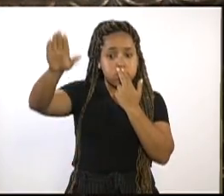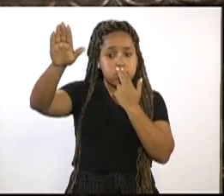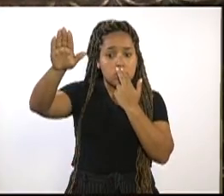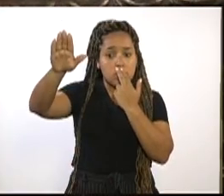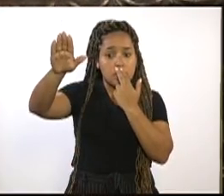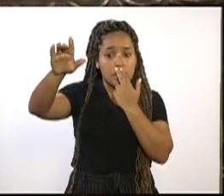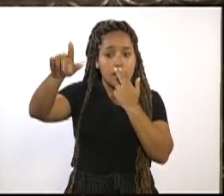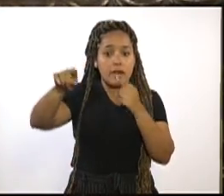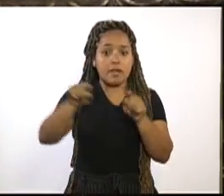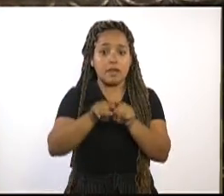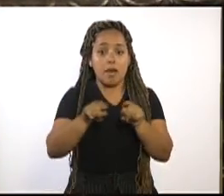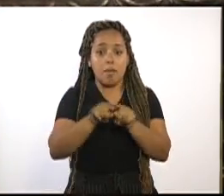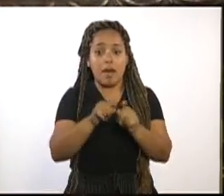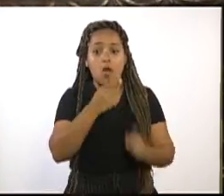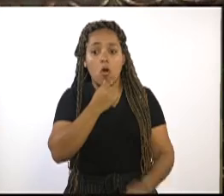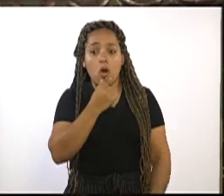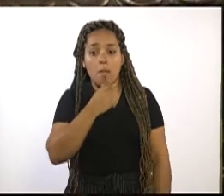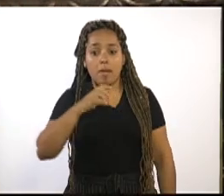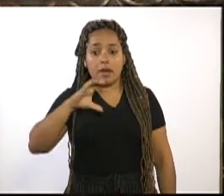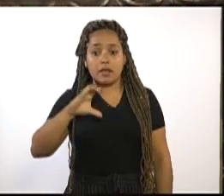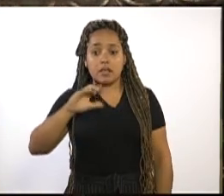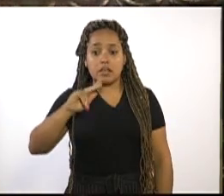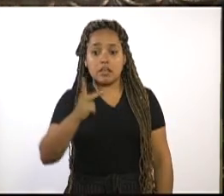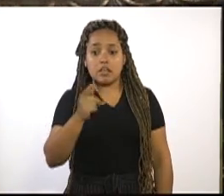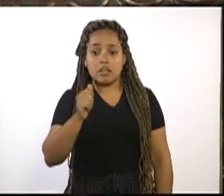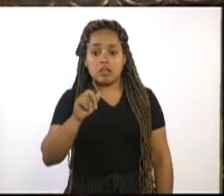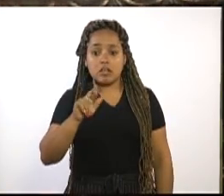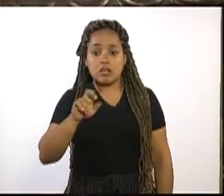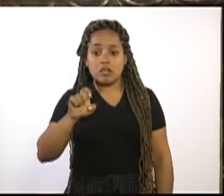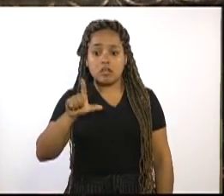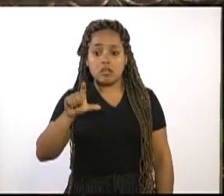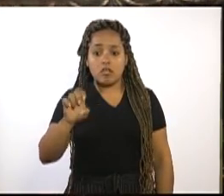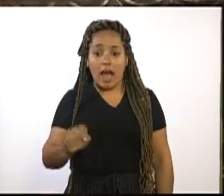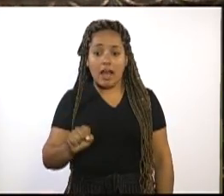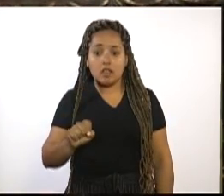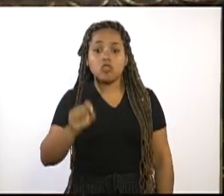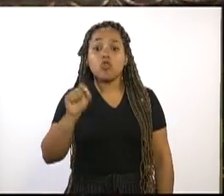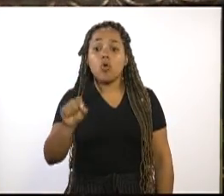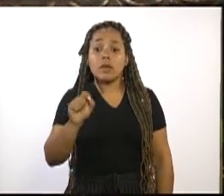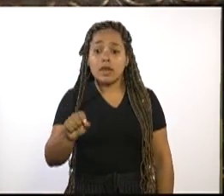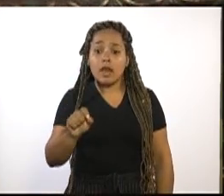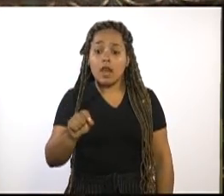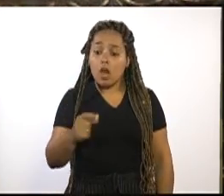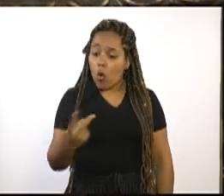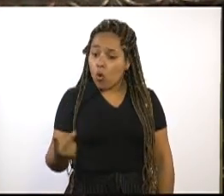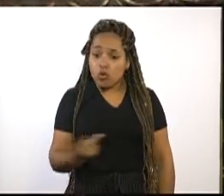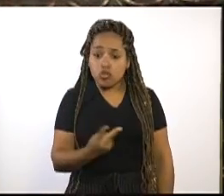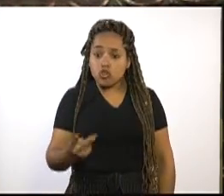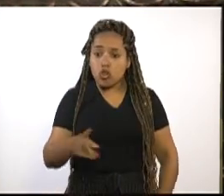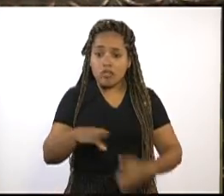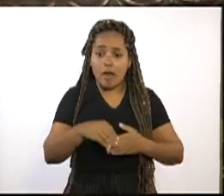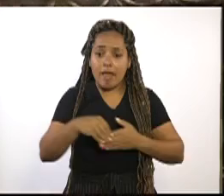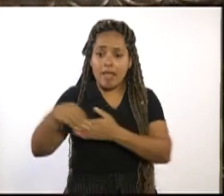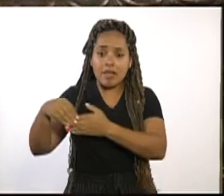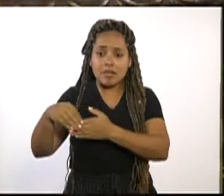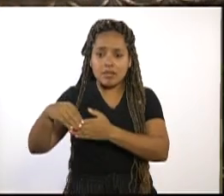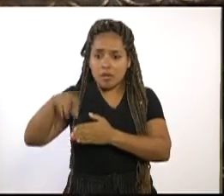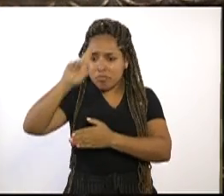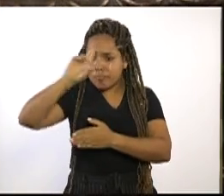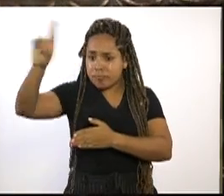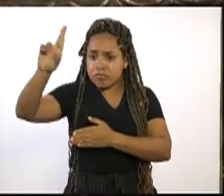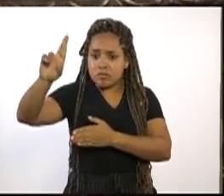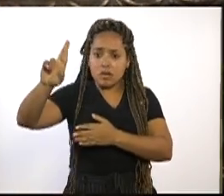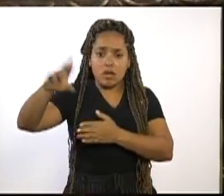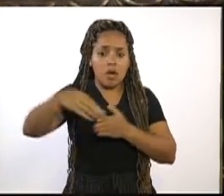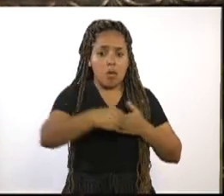Stalin? Qual é a diferença? São os dois líderes mais